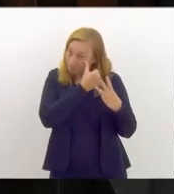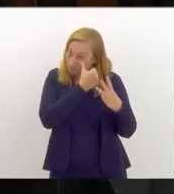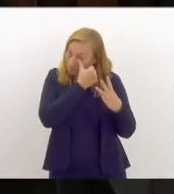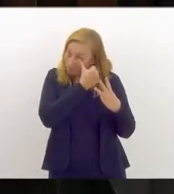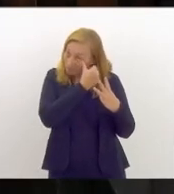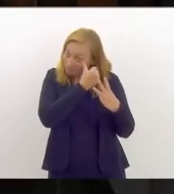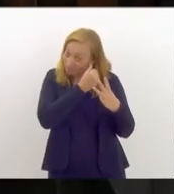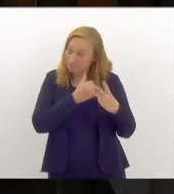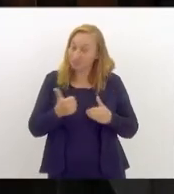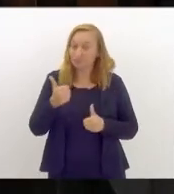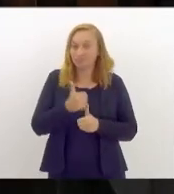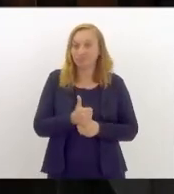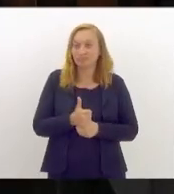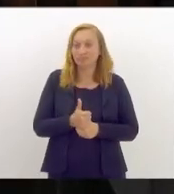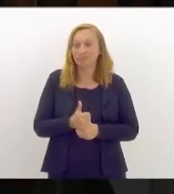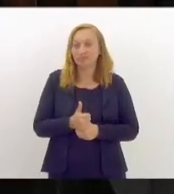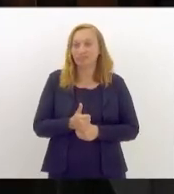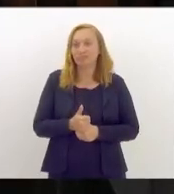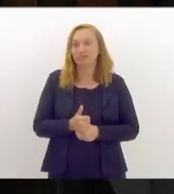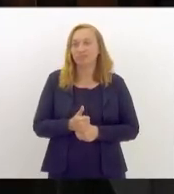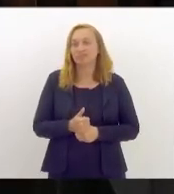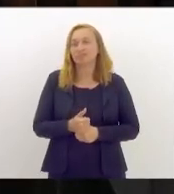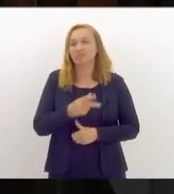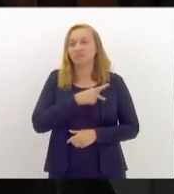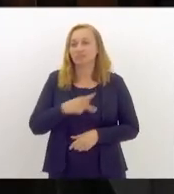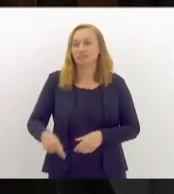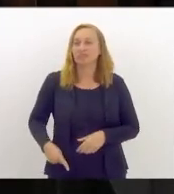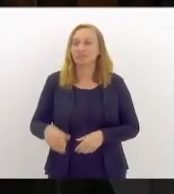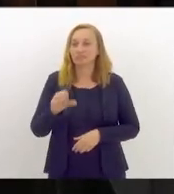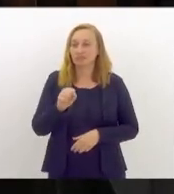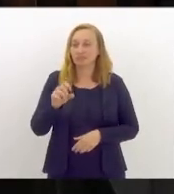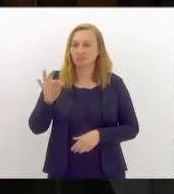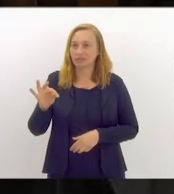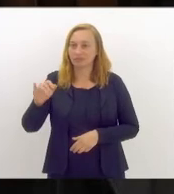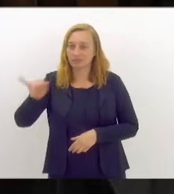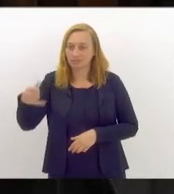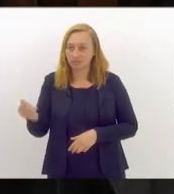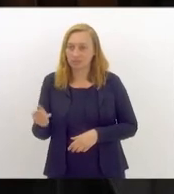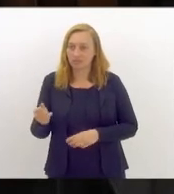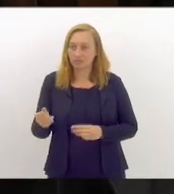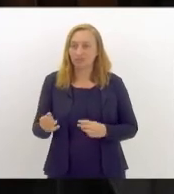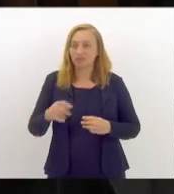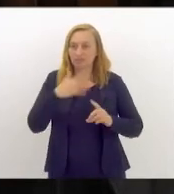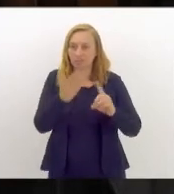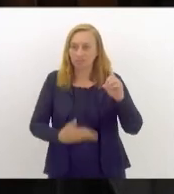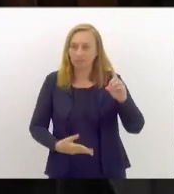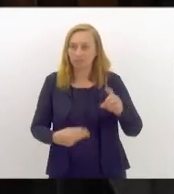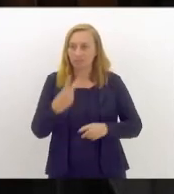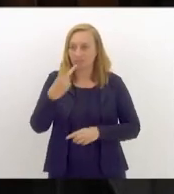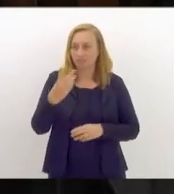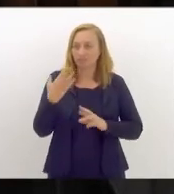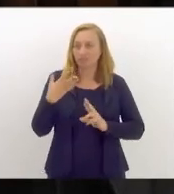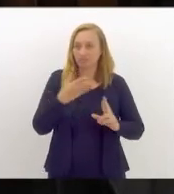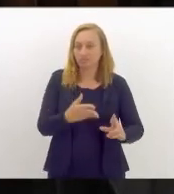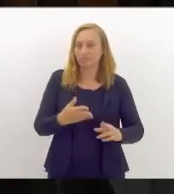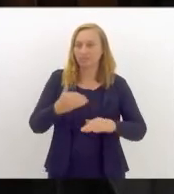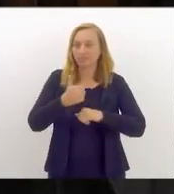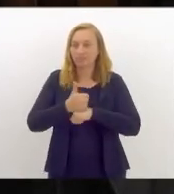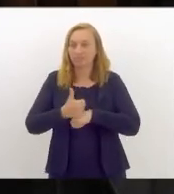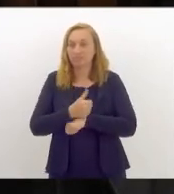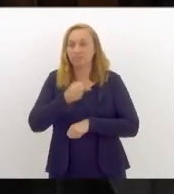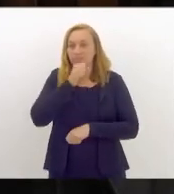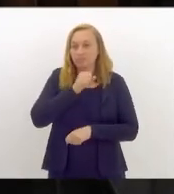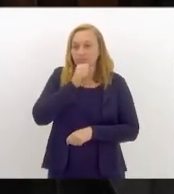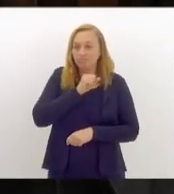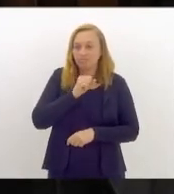quando eu tomei posse da presidência do STJD eu fiz uma homenagem minhas duas maiores referências no campo profissional meu saldoso estimado a Rua